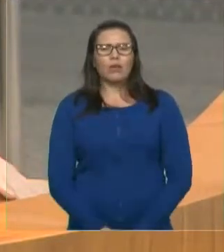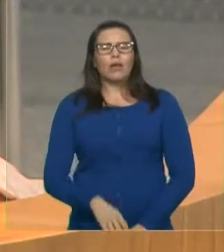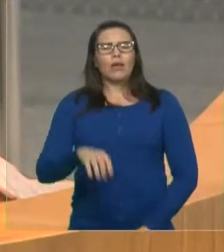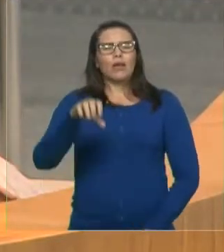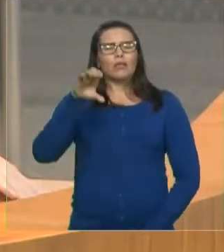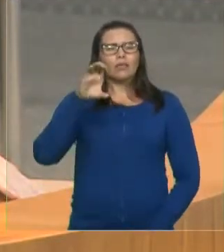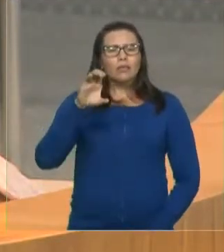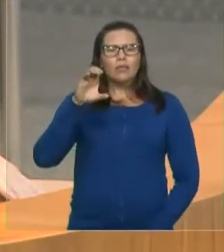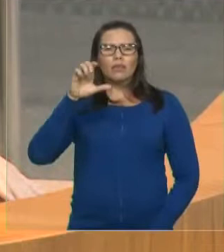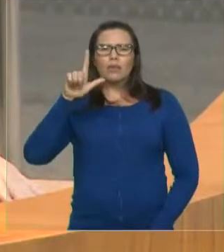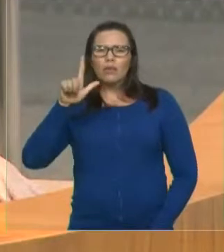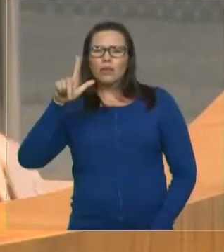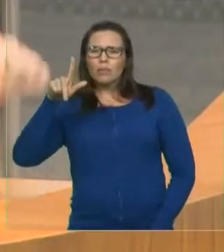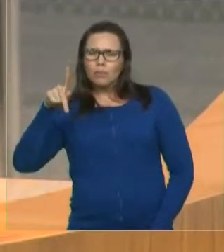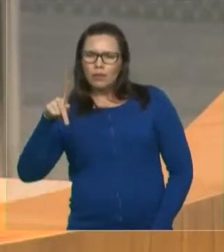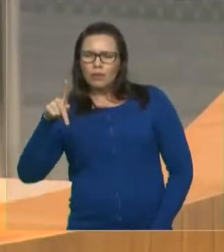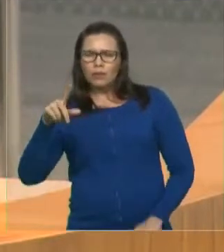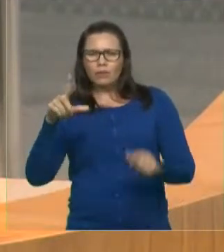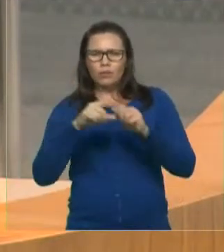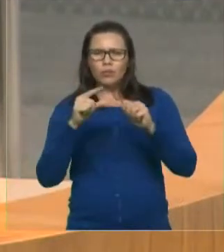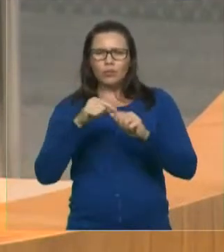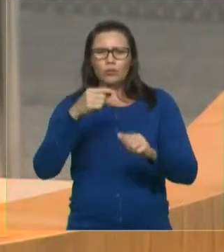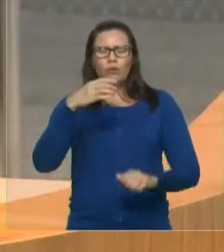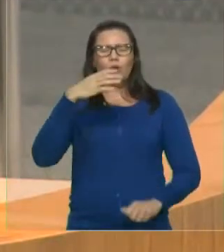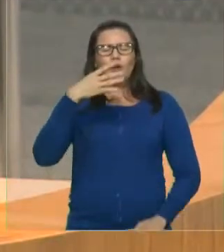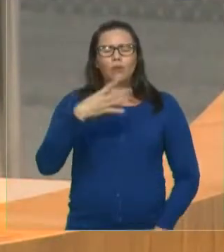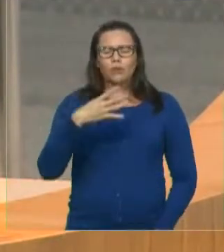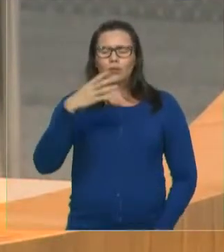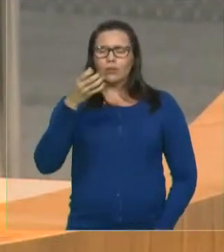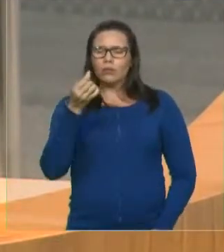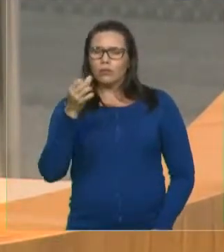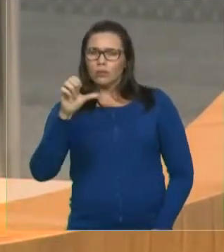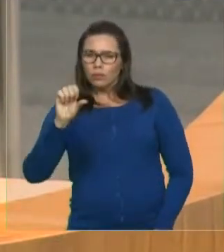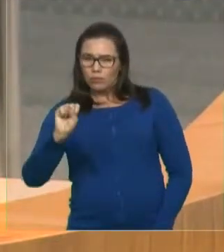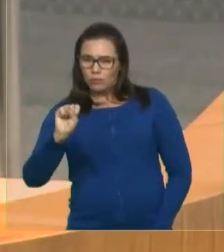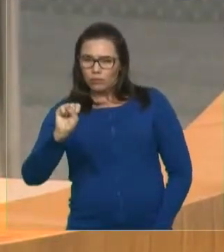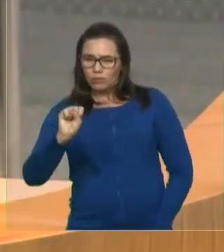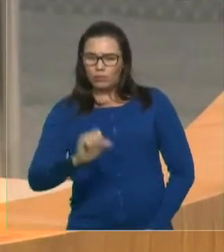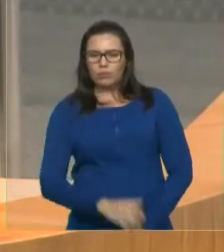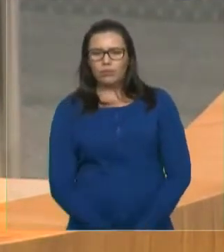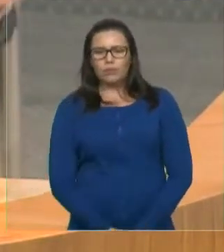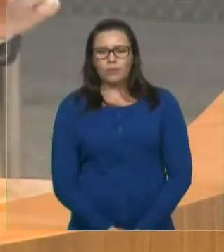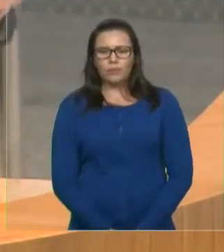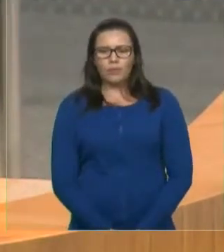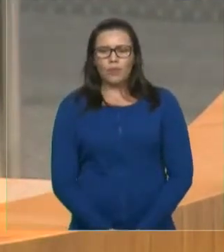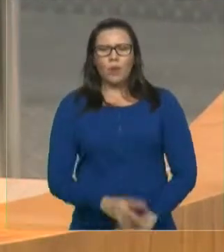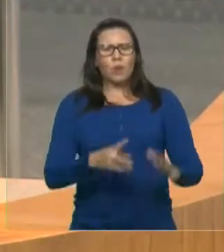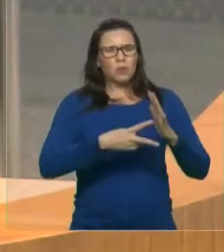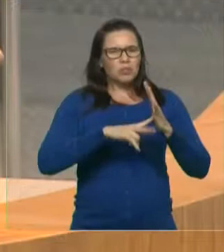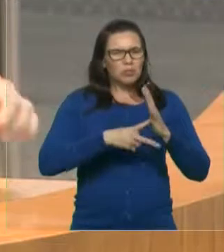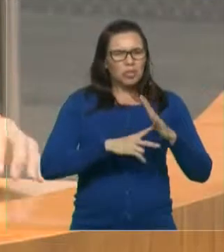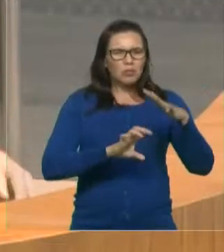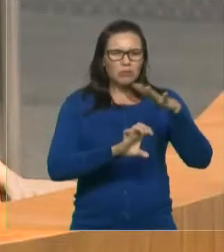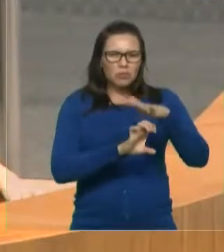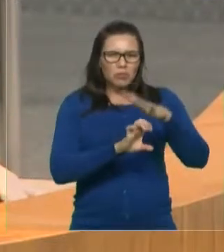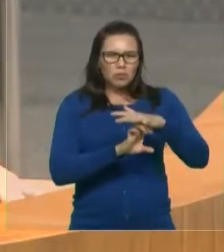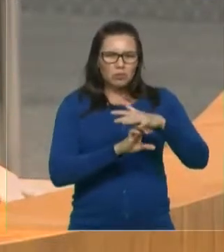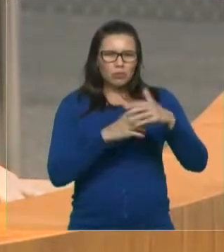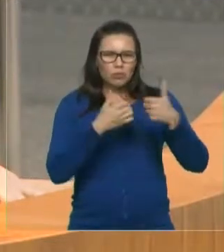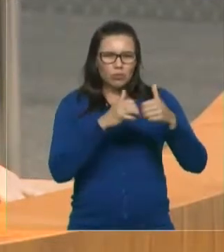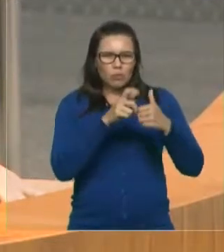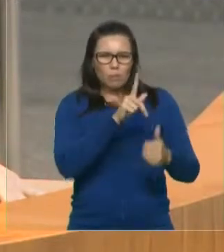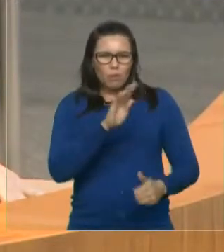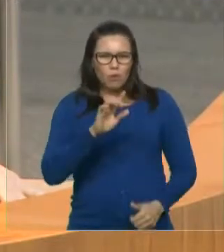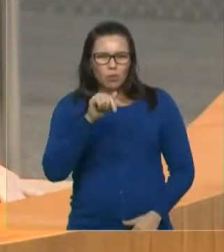artigo 468, essa alteração que está sendo proposta pelo Sindicato de Empresários do Transporte Público em São